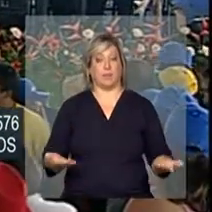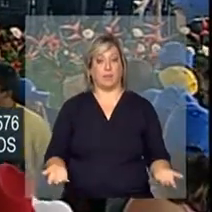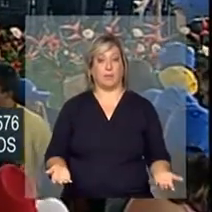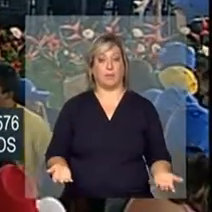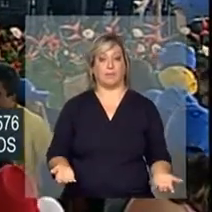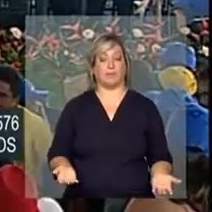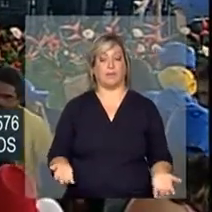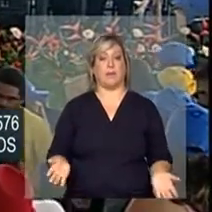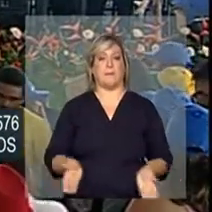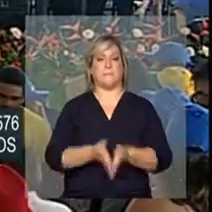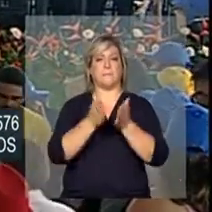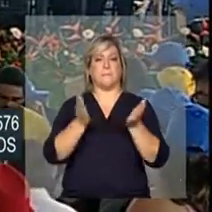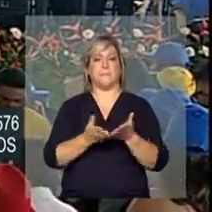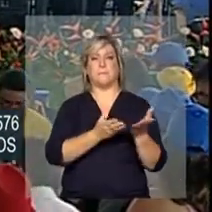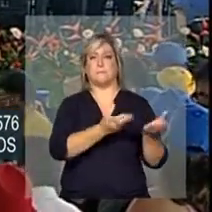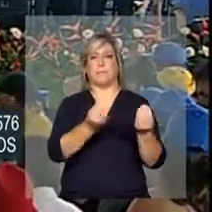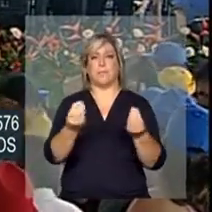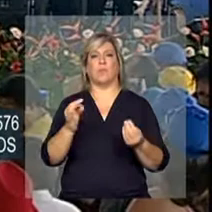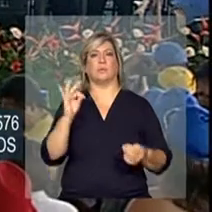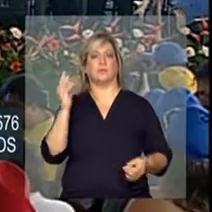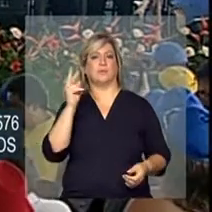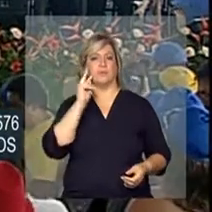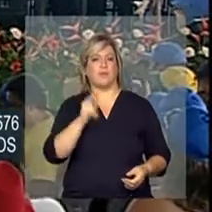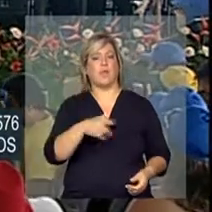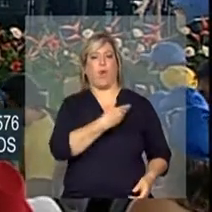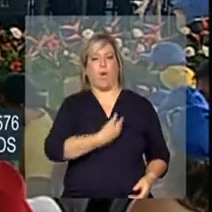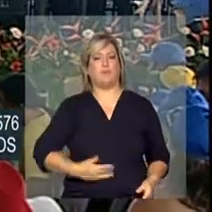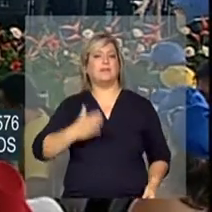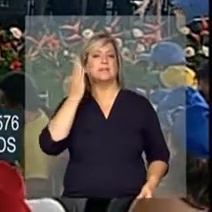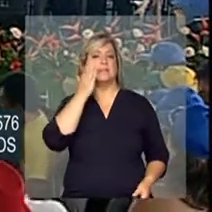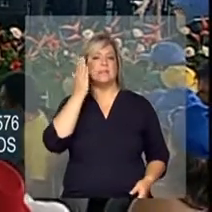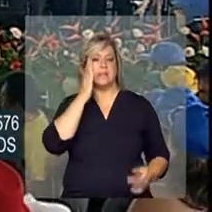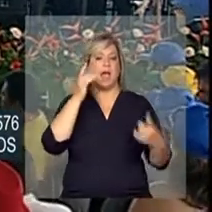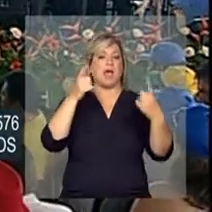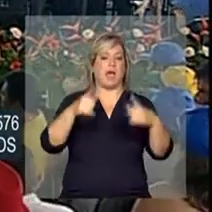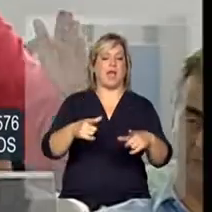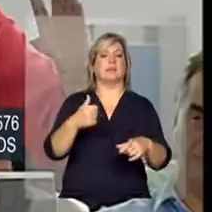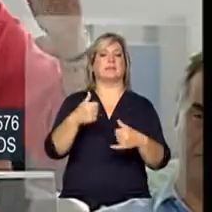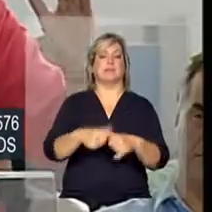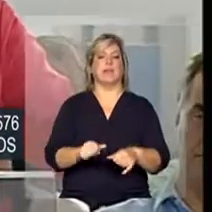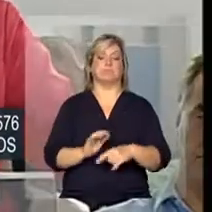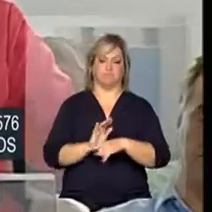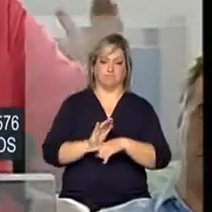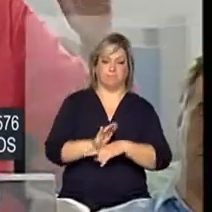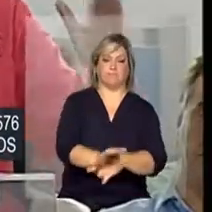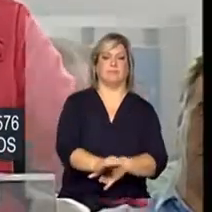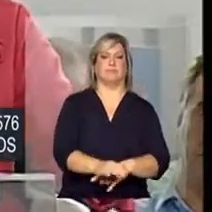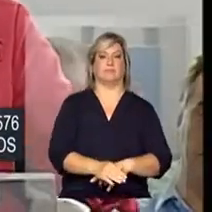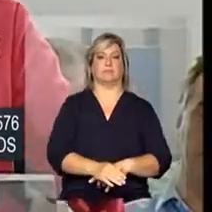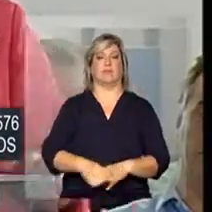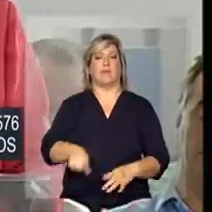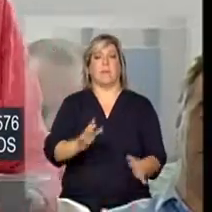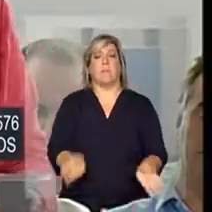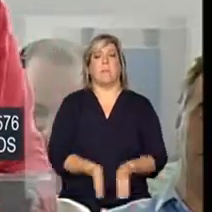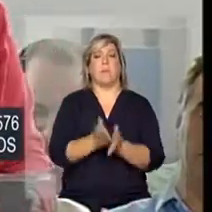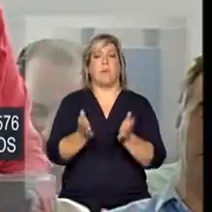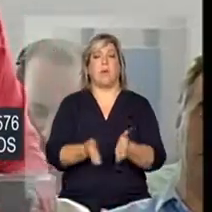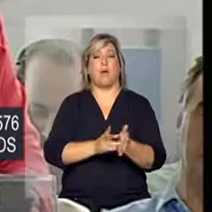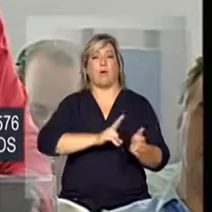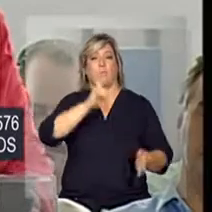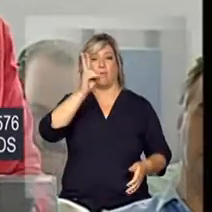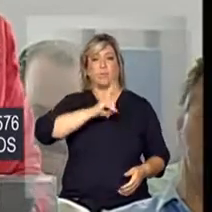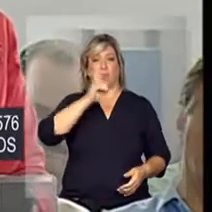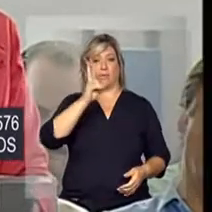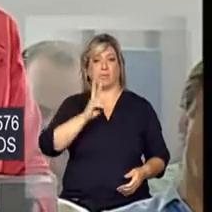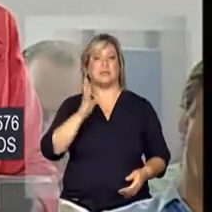pobreza visível, aquela que o governo sabe onde está, aquela pobreza extrema que o